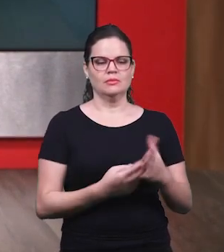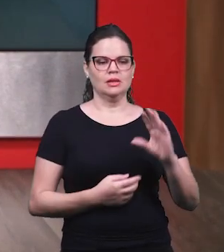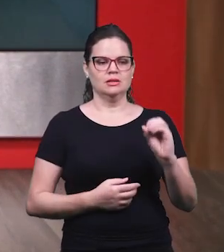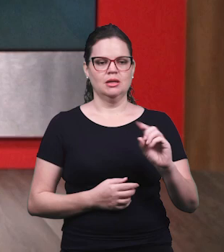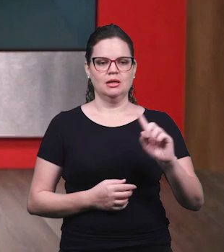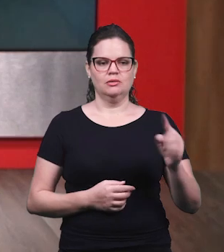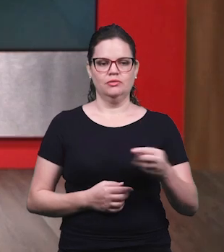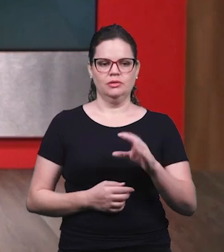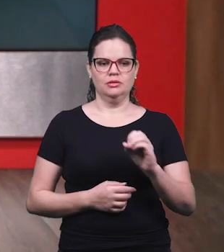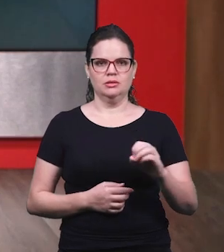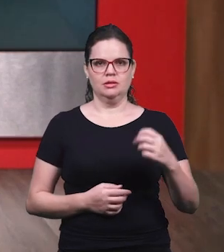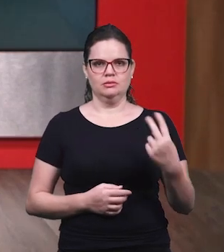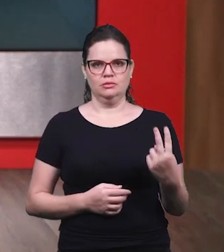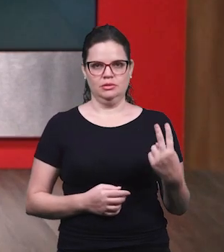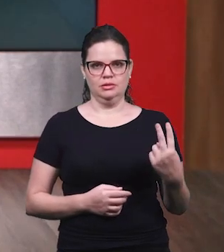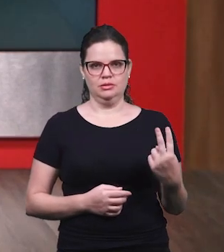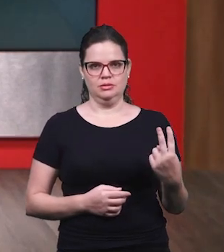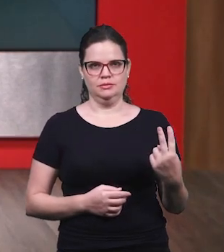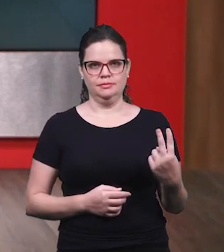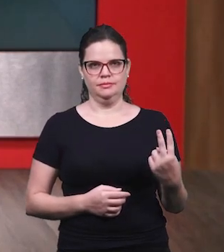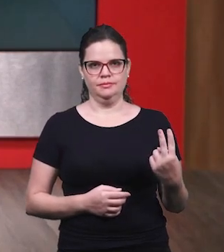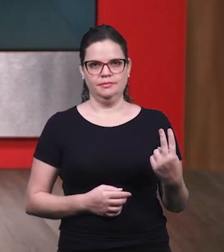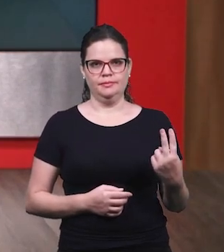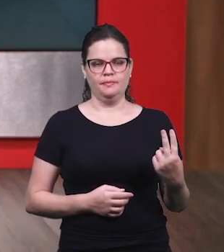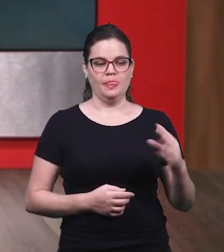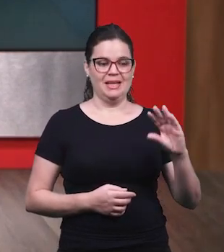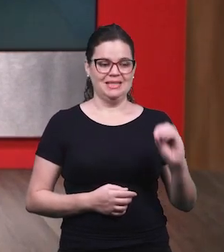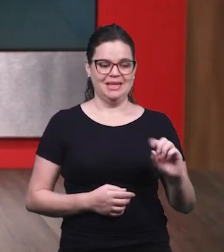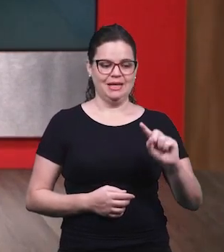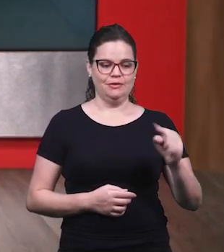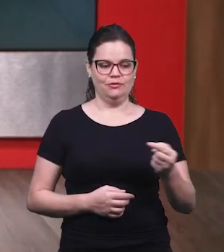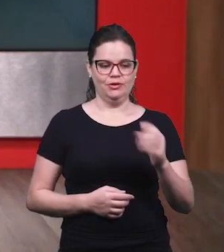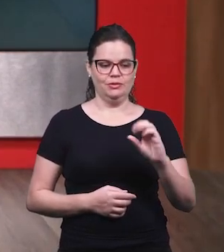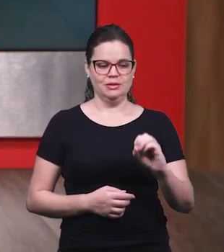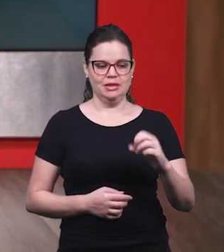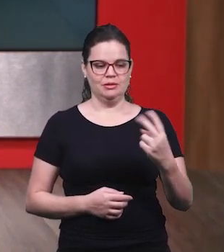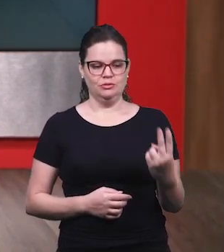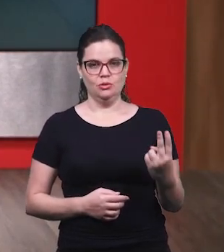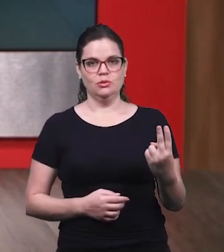0,02. É igual o 2%. Se fosse